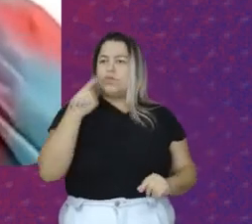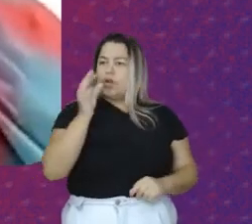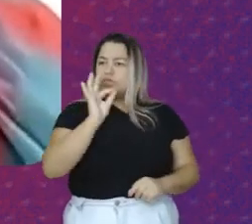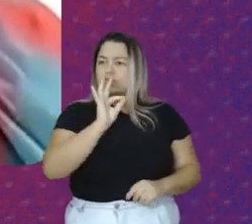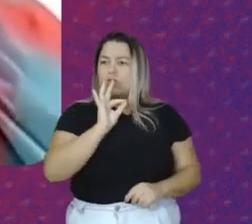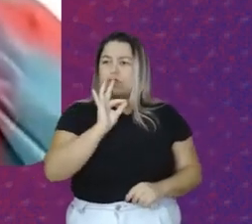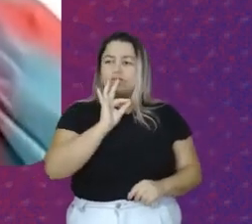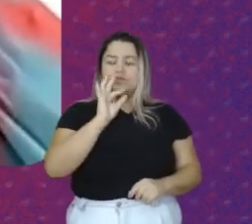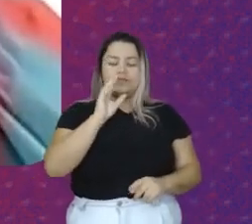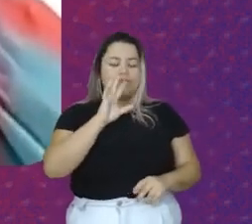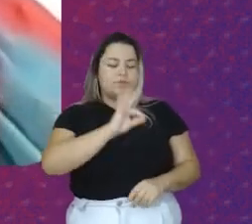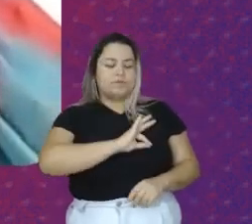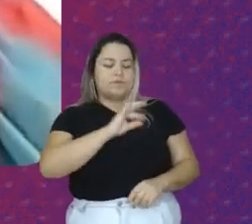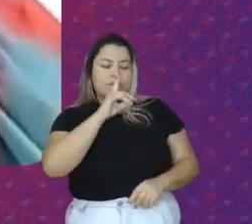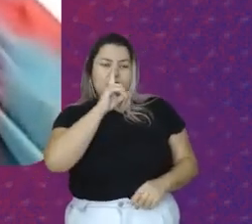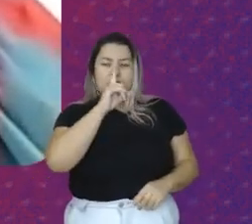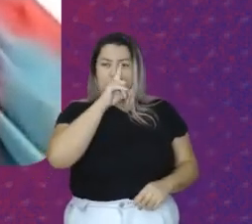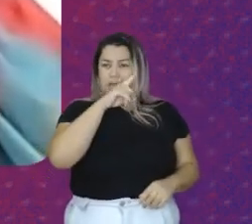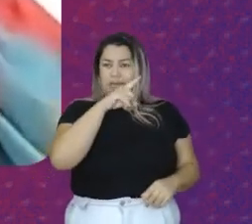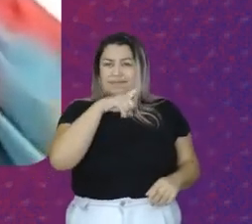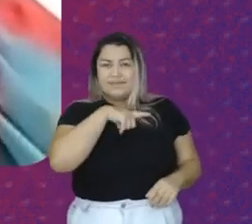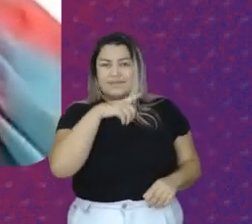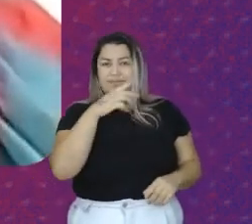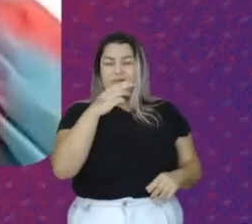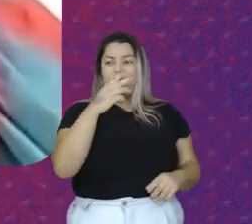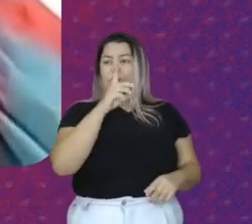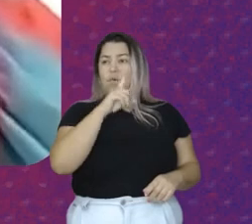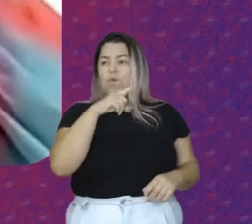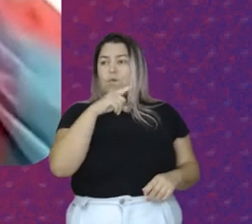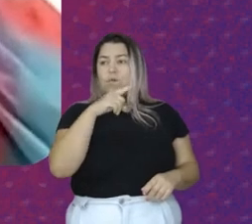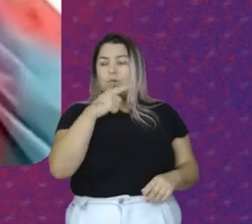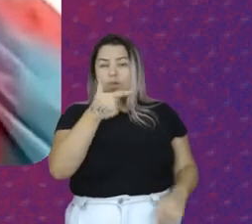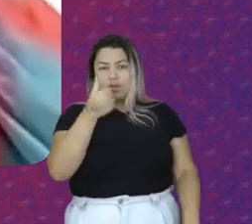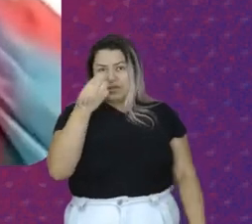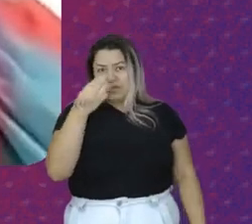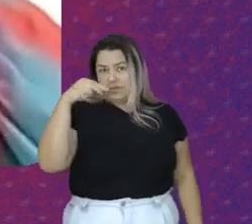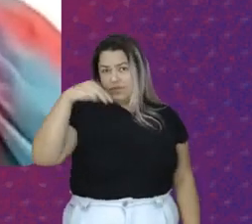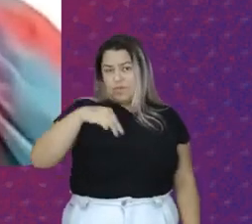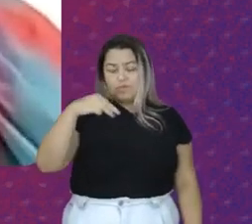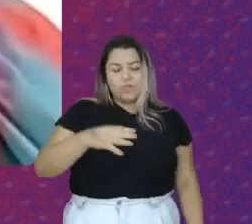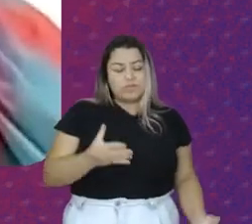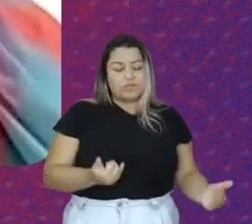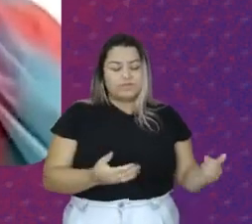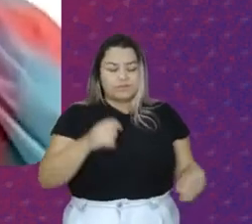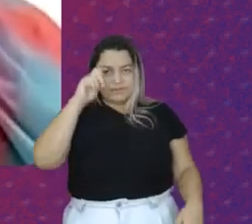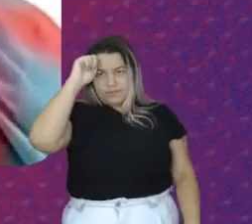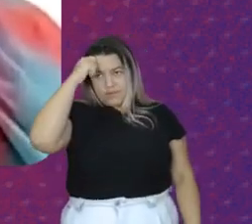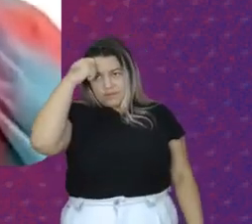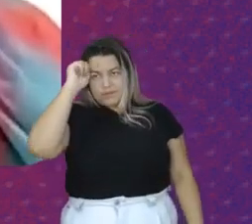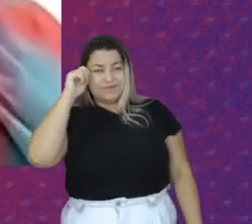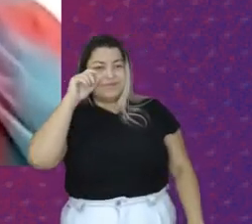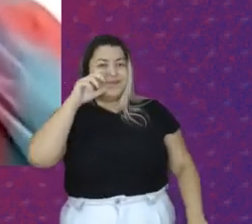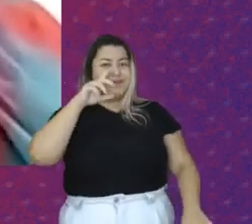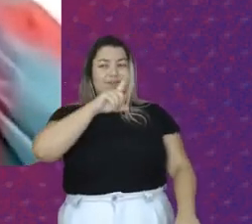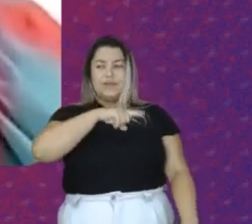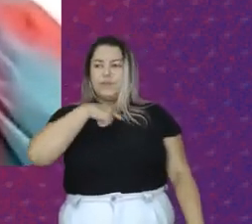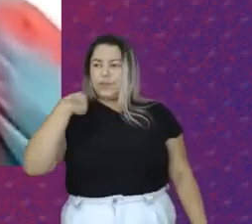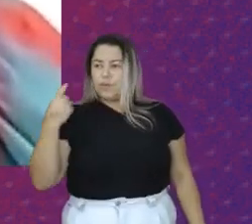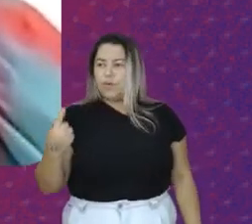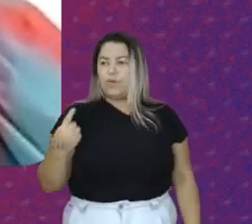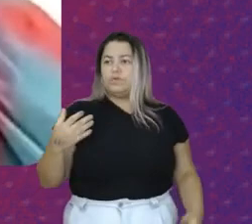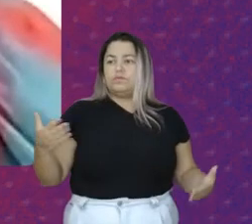É muito ruim o país ter 3,5 polícia, e a cada 23 minutos um jovem negro ser assassinado. Nós precisamos